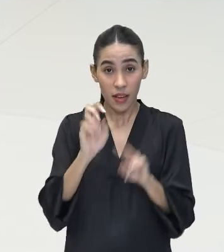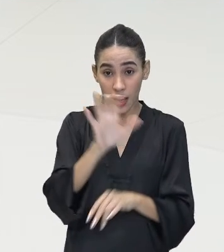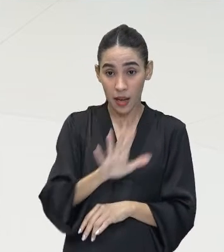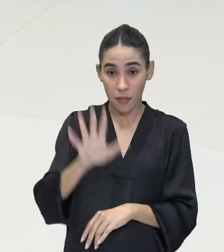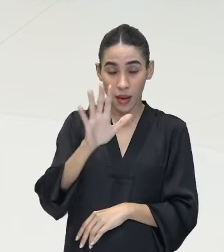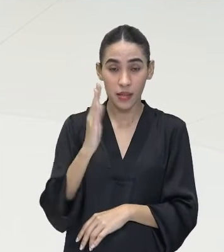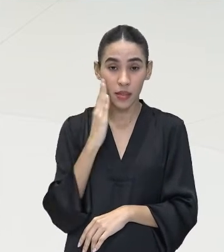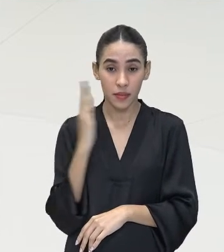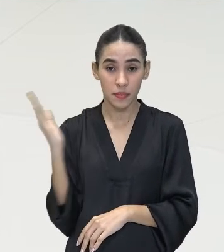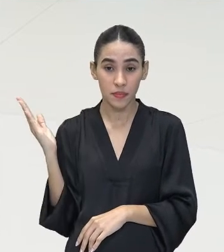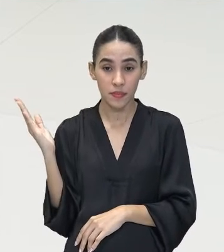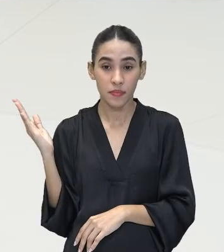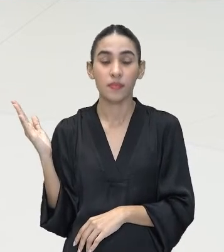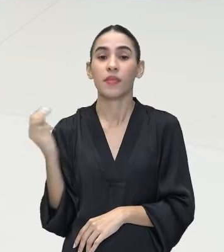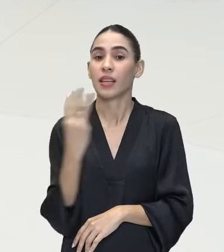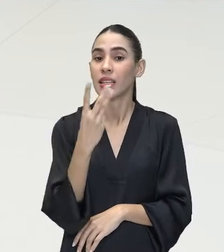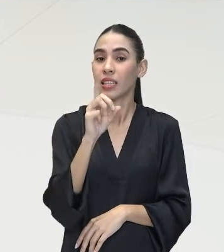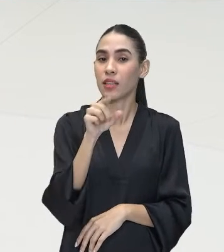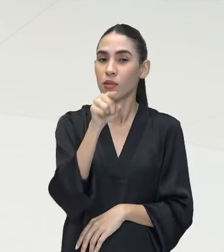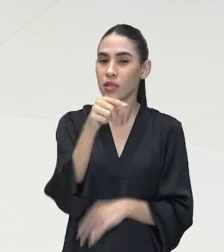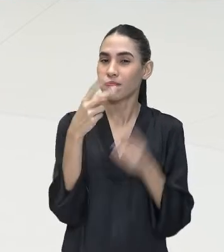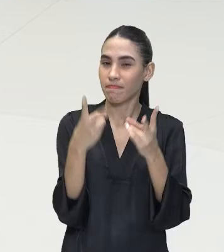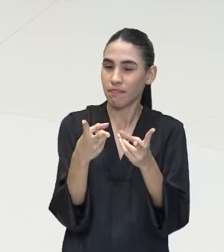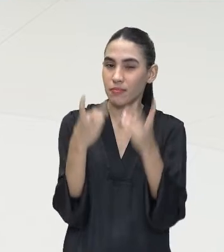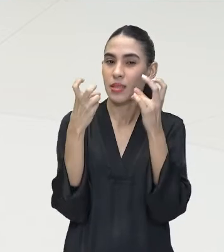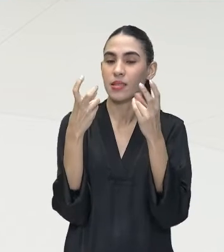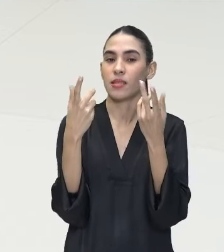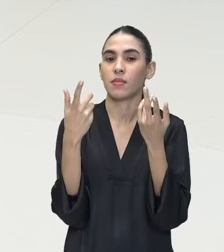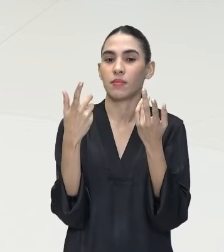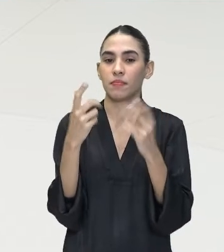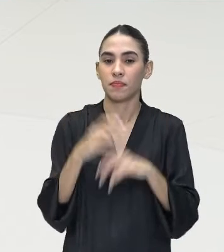colocamos aqui em 3D para que vocês